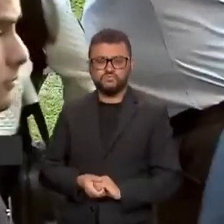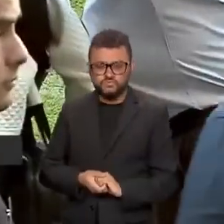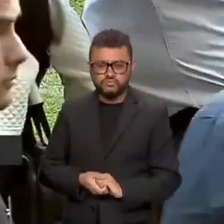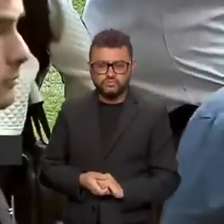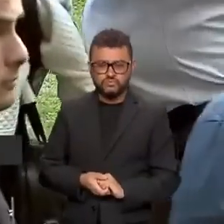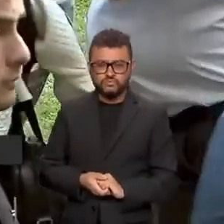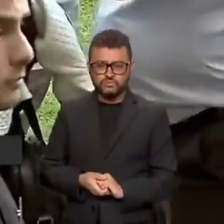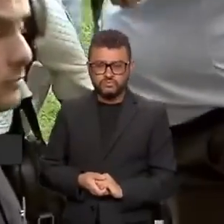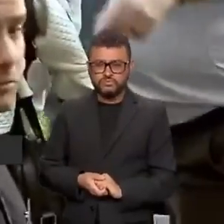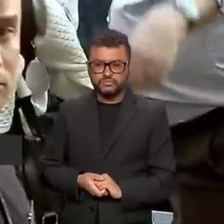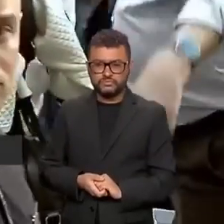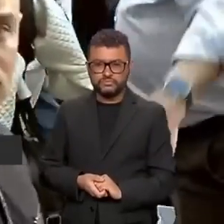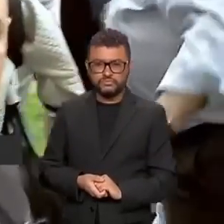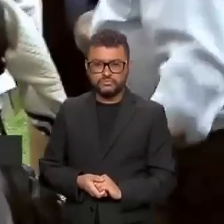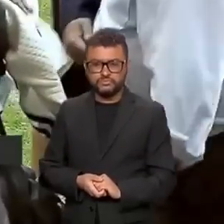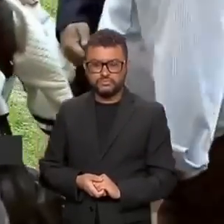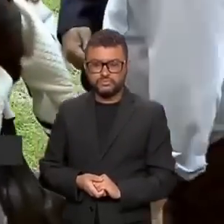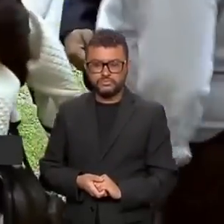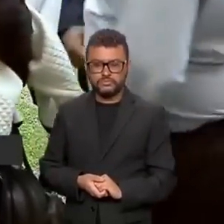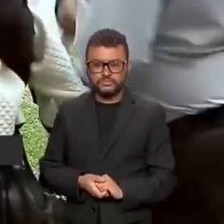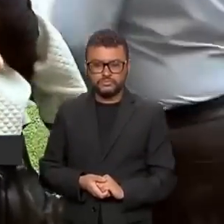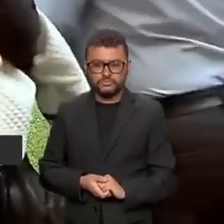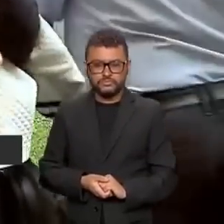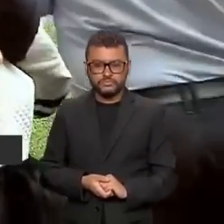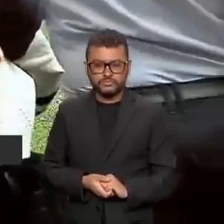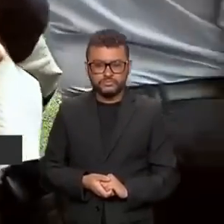Deixa eu fazer a imagem aí, eu.